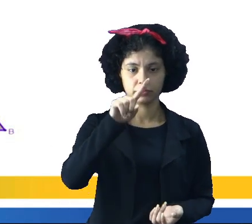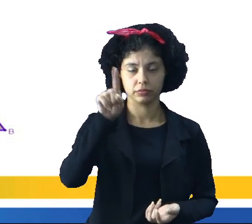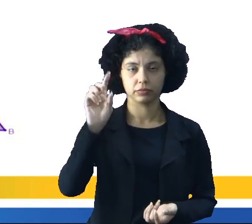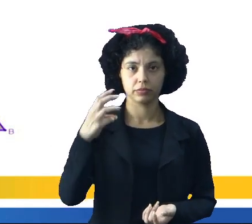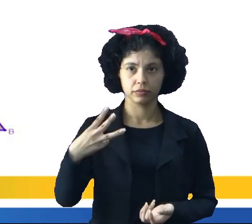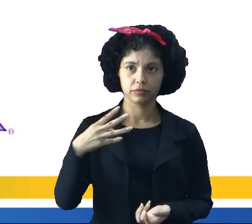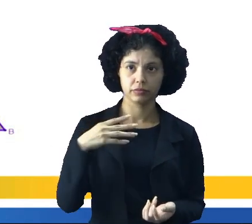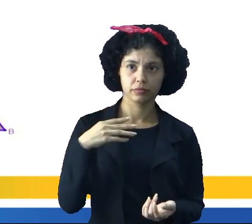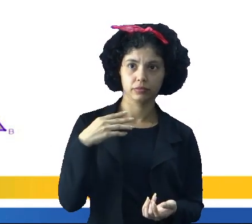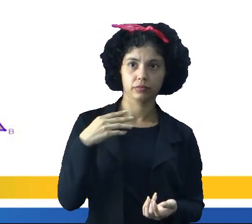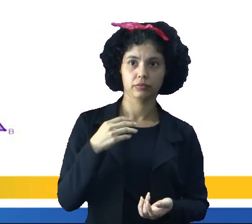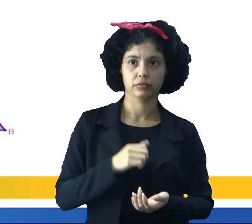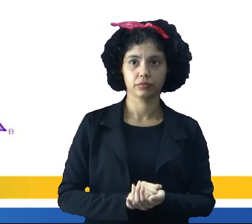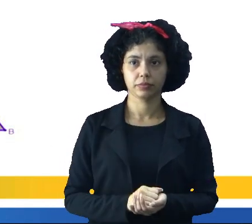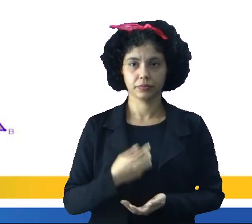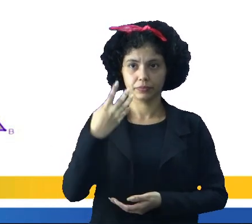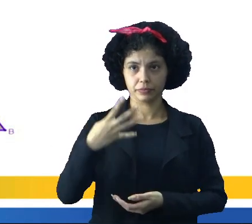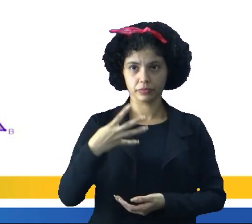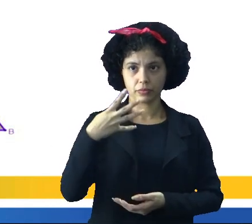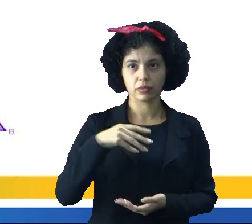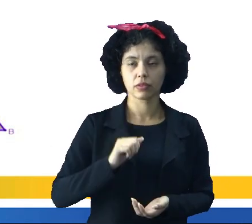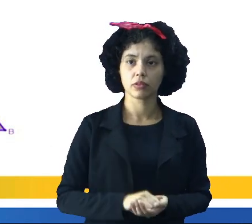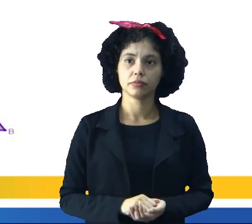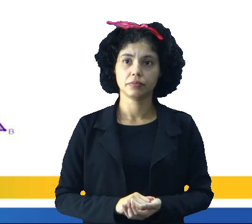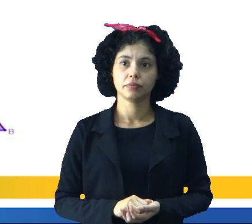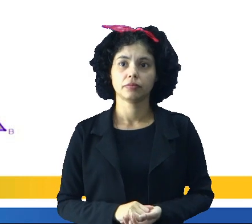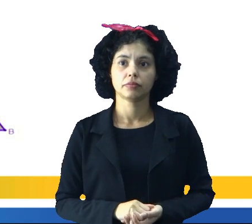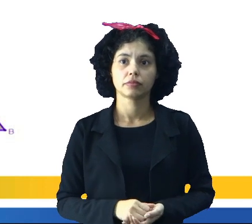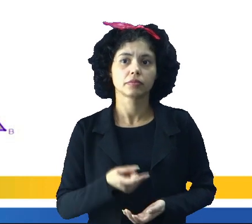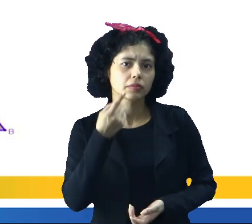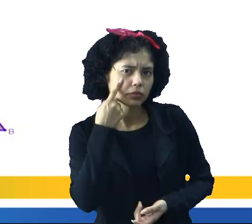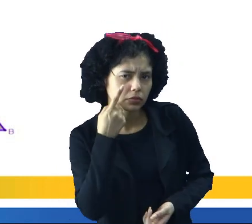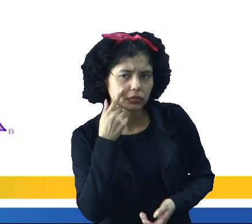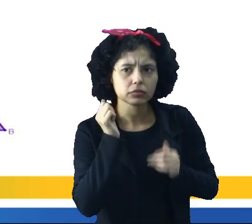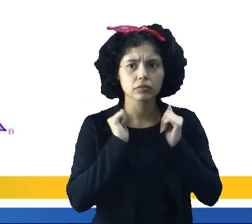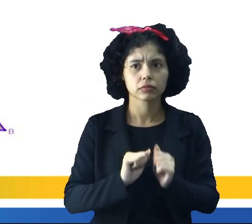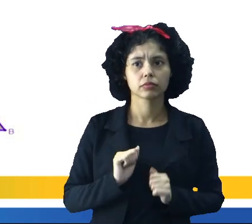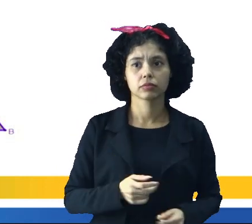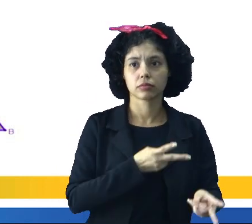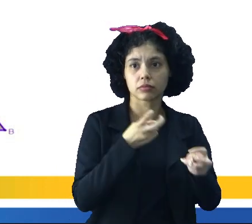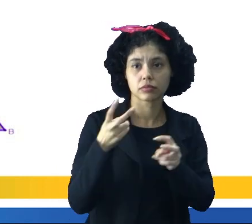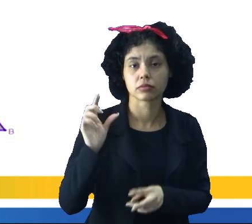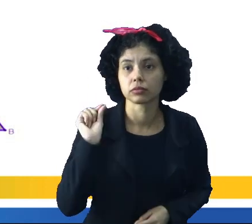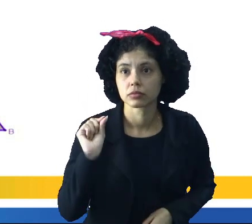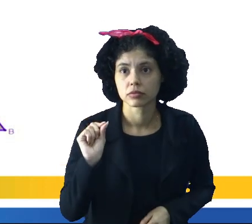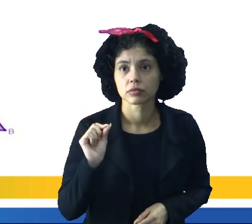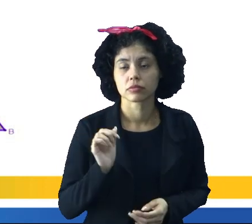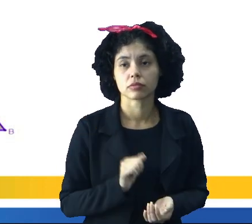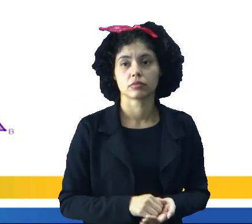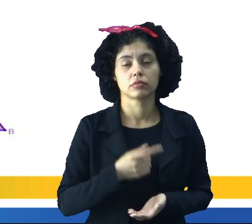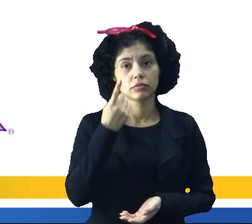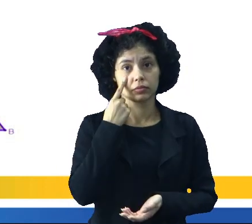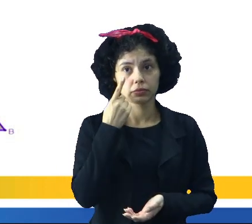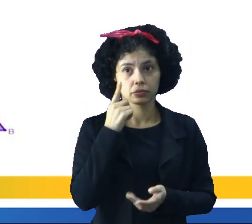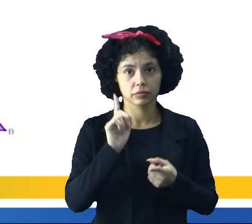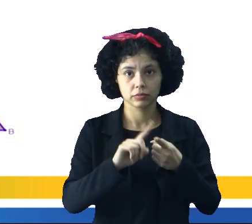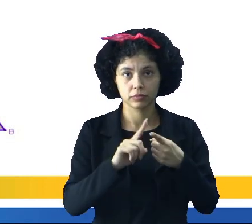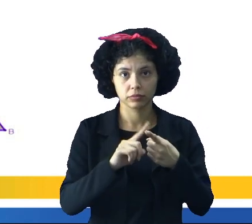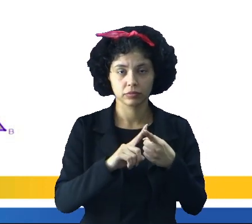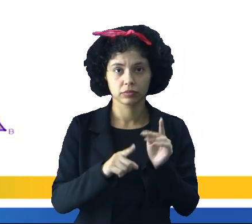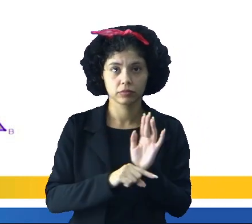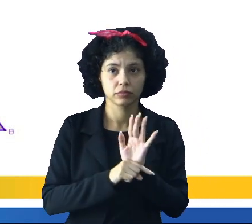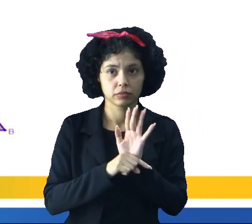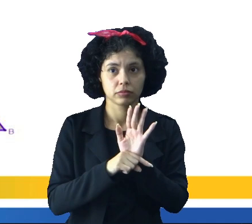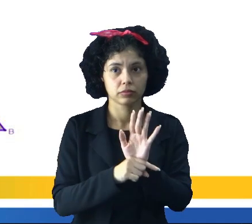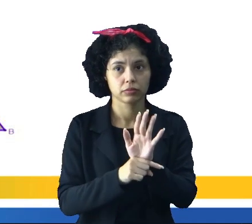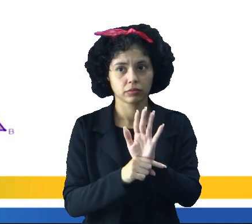ao quadrado raiz de 3 sobre 4. Então podemos observar aí que o primeiro triângulo, ele